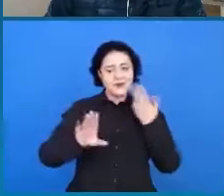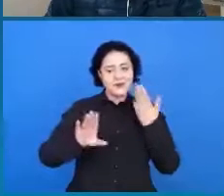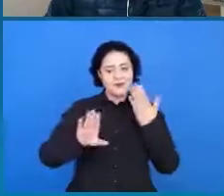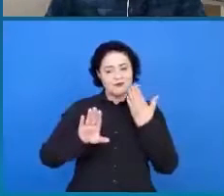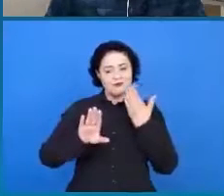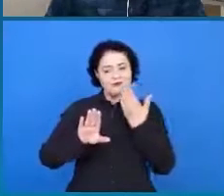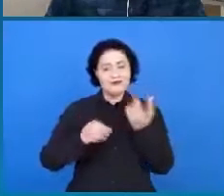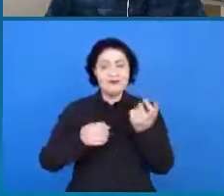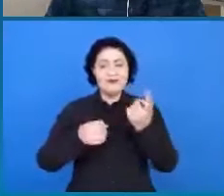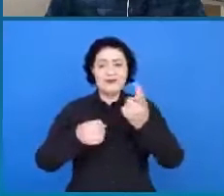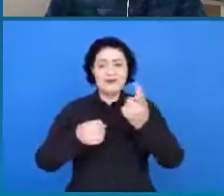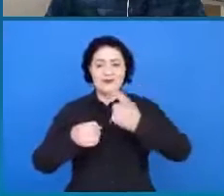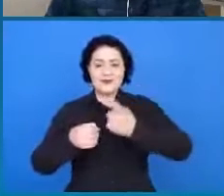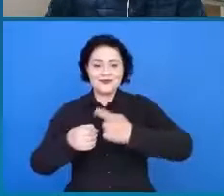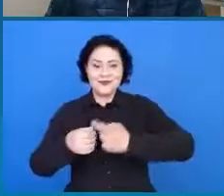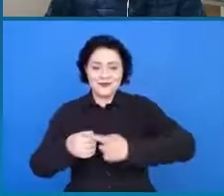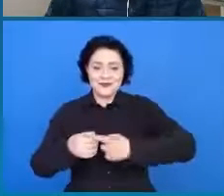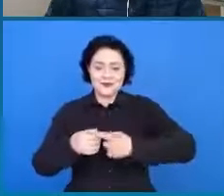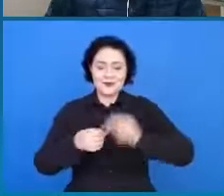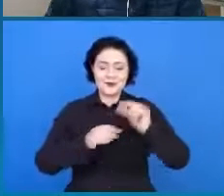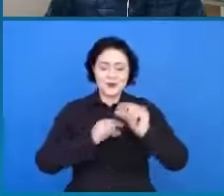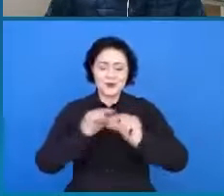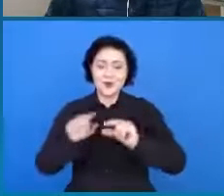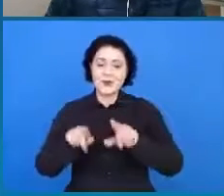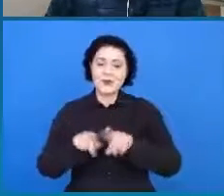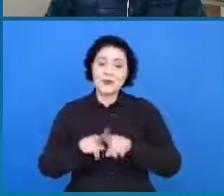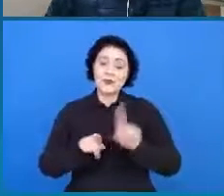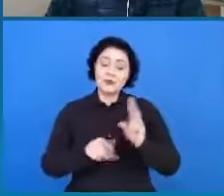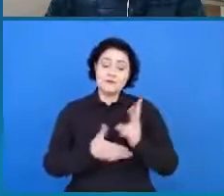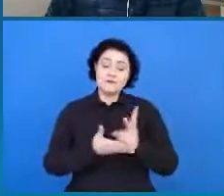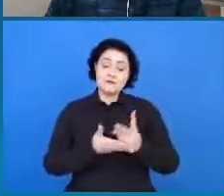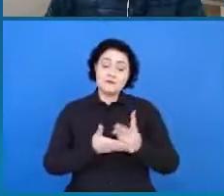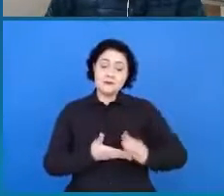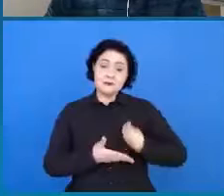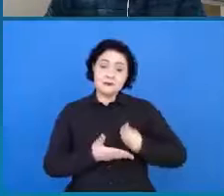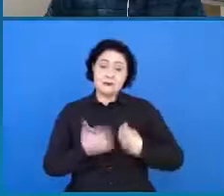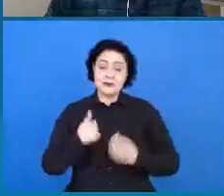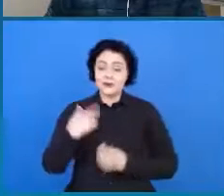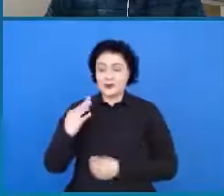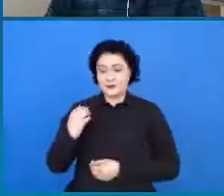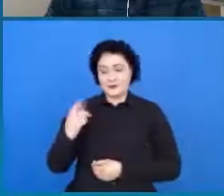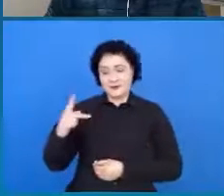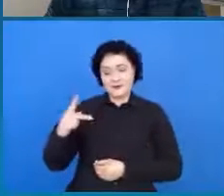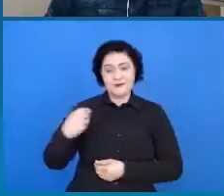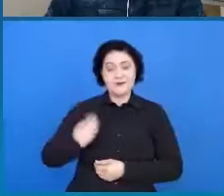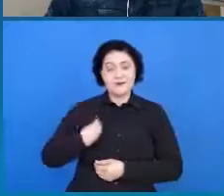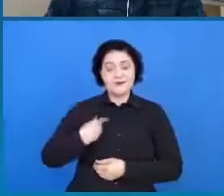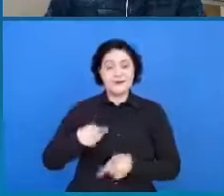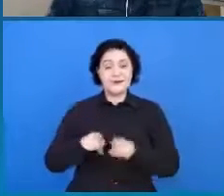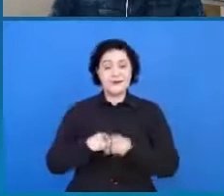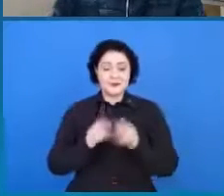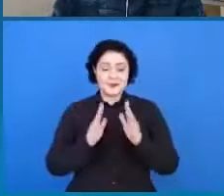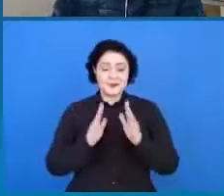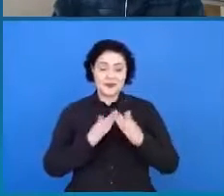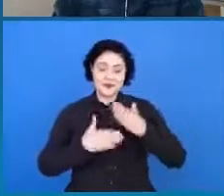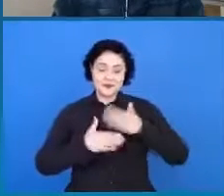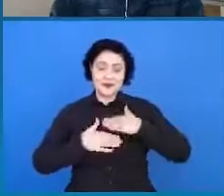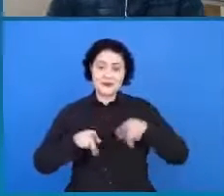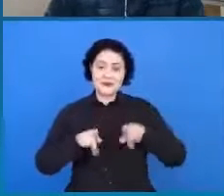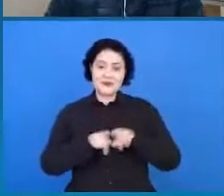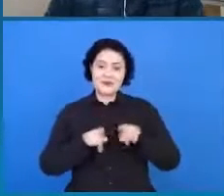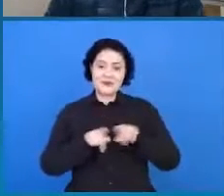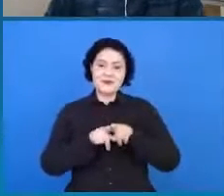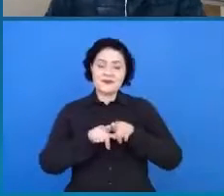e sempre que posso estou na Federação Espírita porque a minha casa também né e é uma alegria